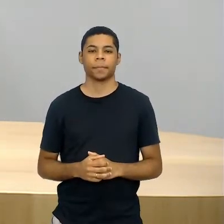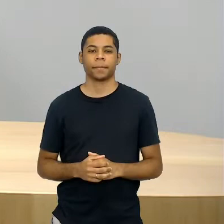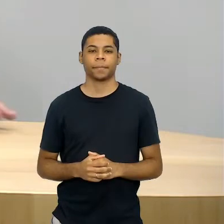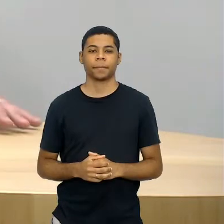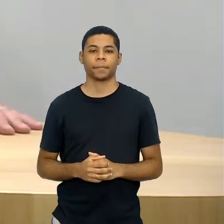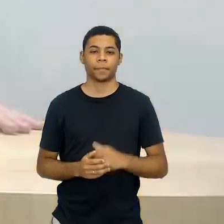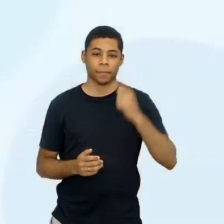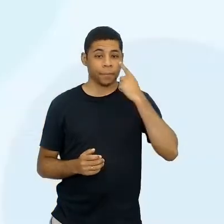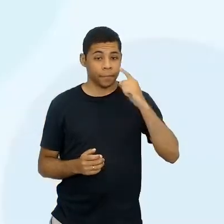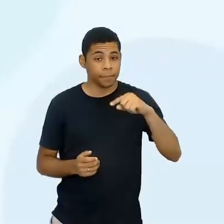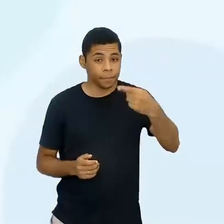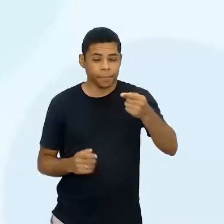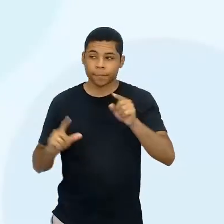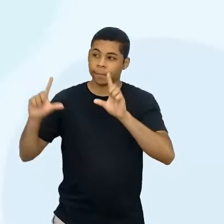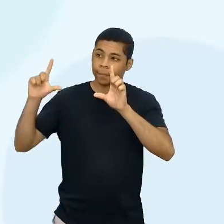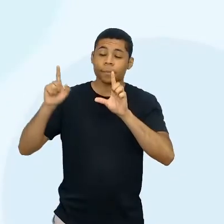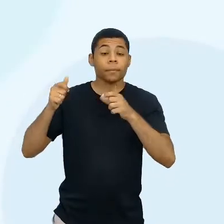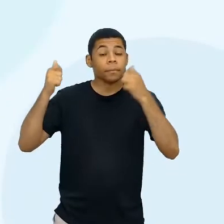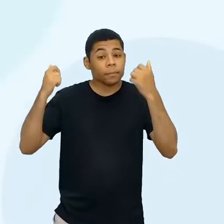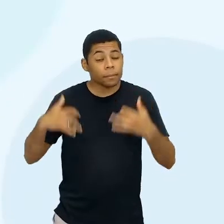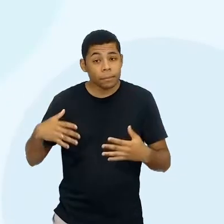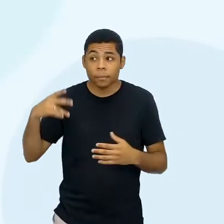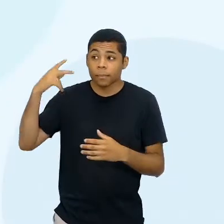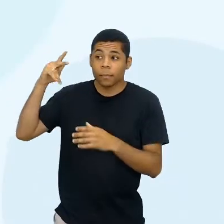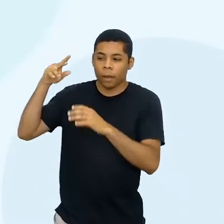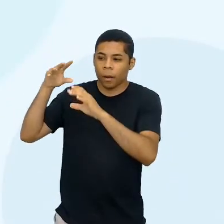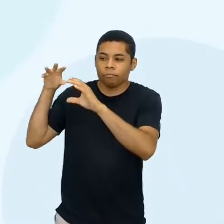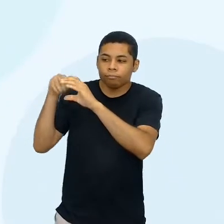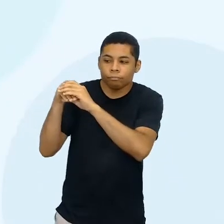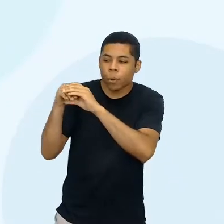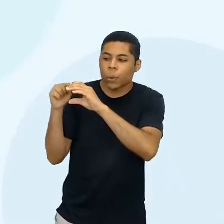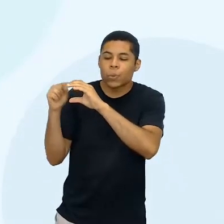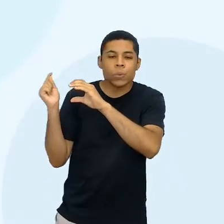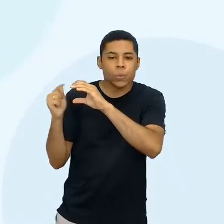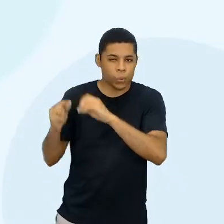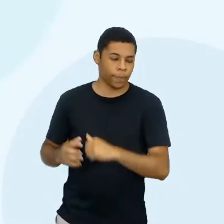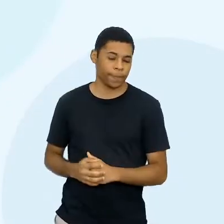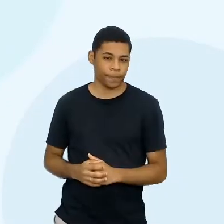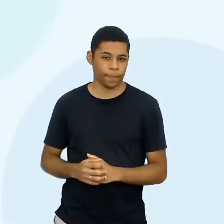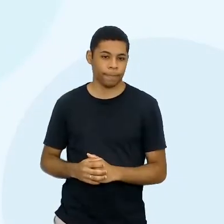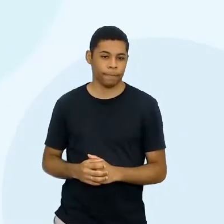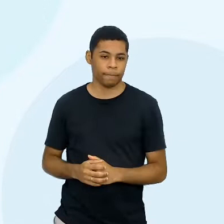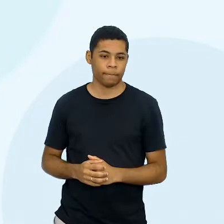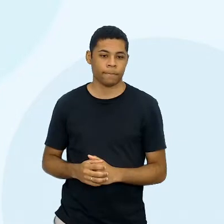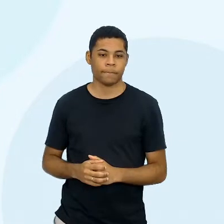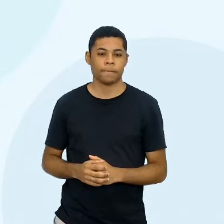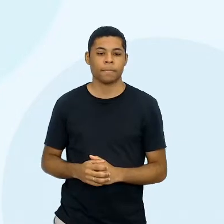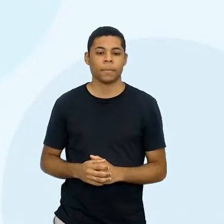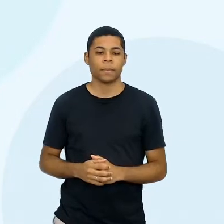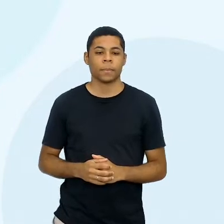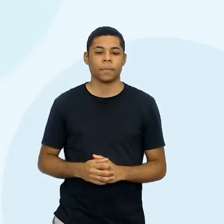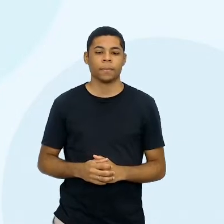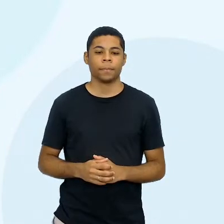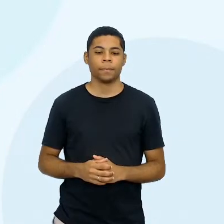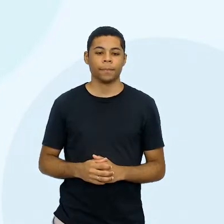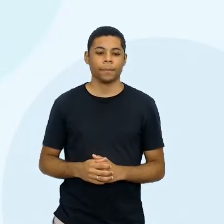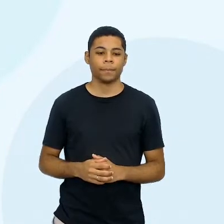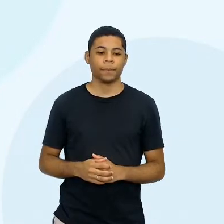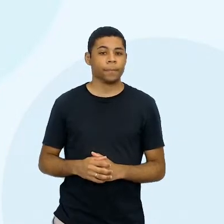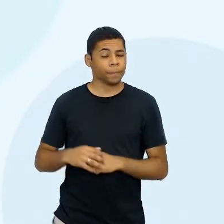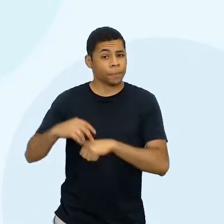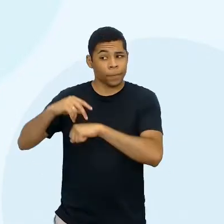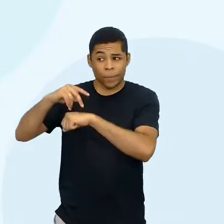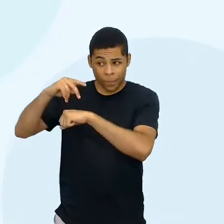próxima tela, que nós vamos falar sobre a composição das rochas. A rocha é uma associação natural